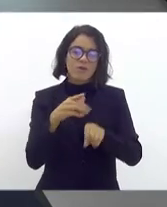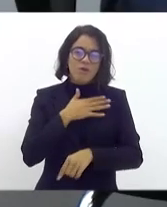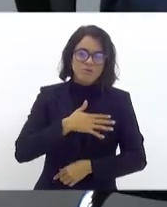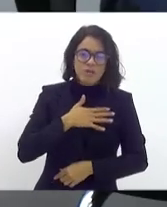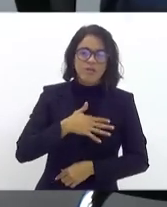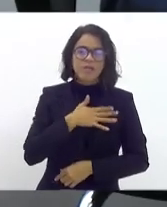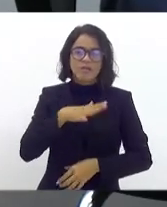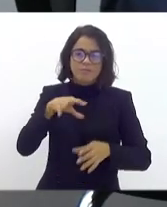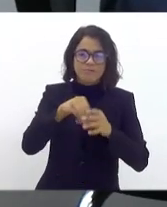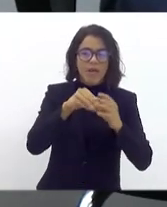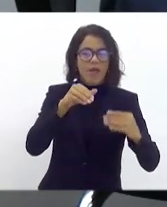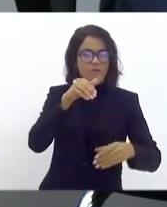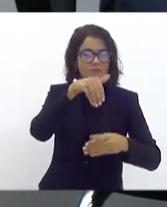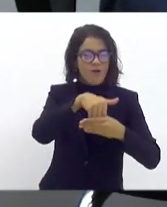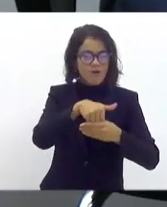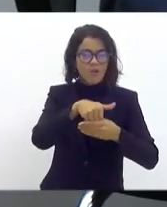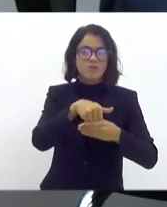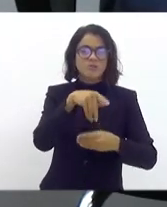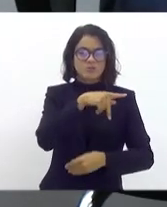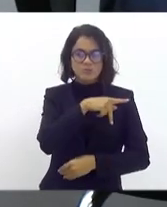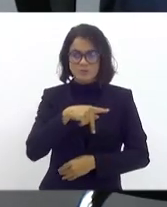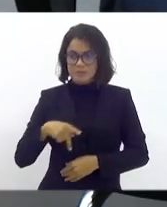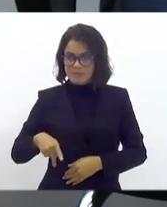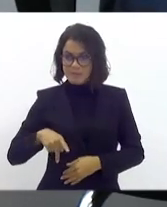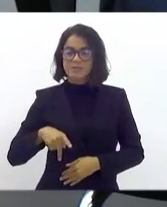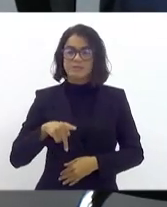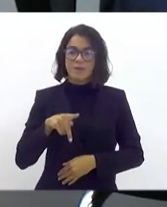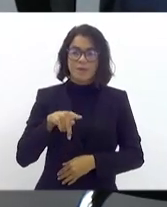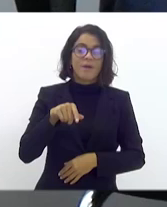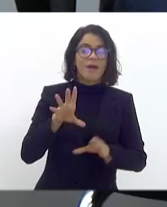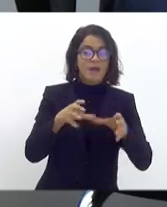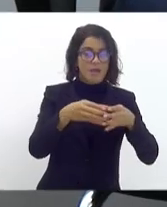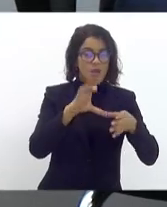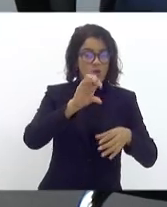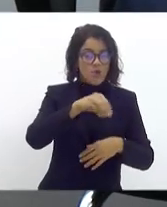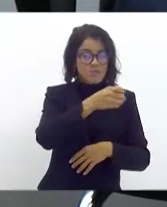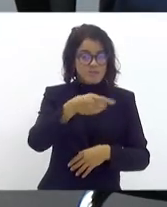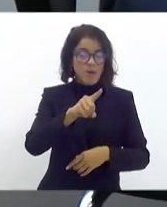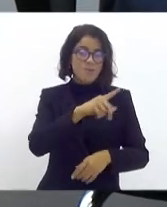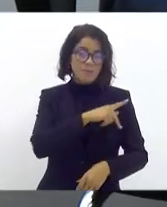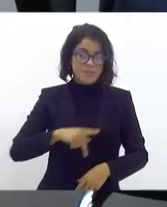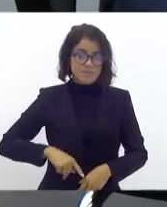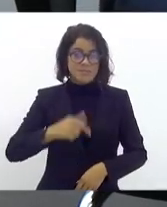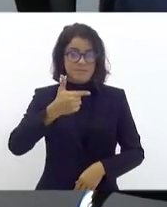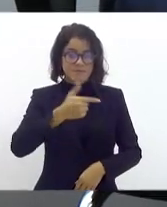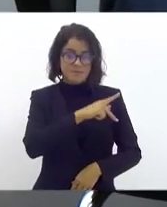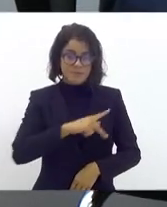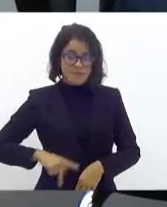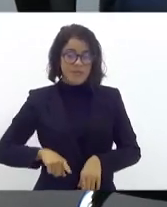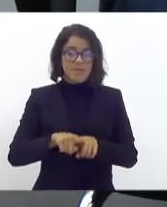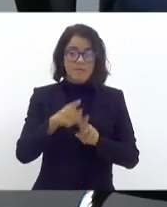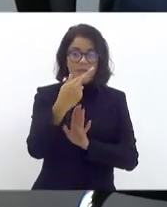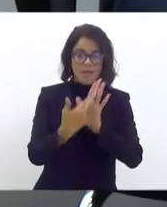voto na presidência do trabalho, para essa comissão, tanto para a presidência, quanto para a vice-presidência, quanto para a